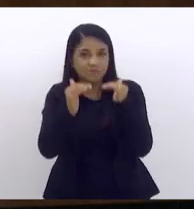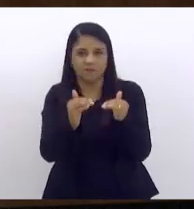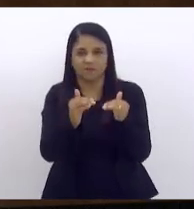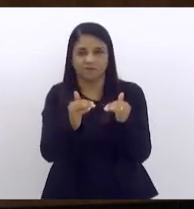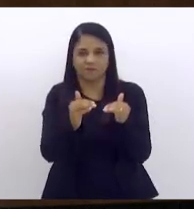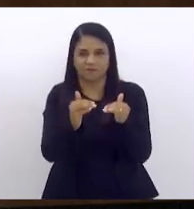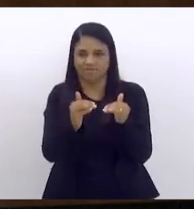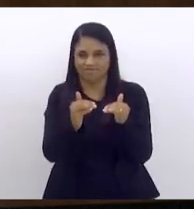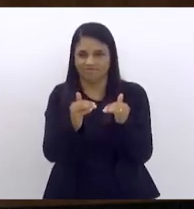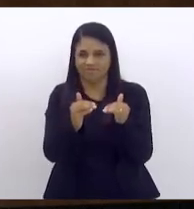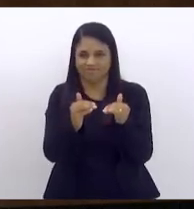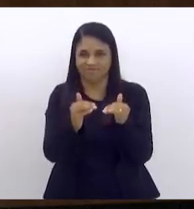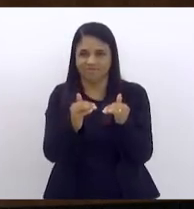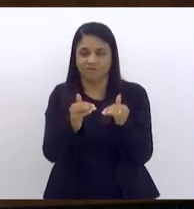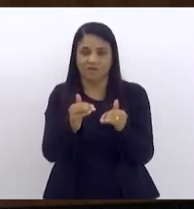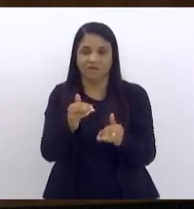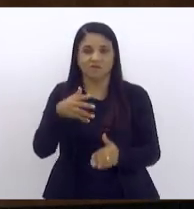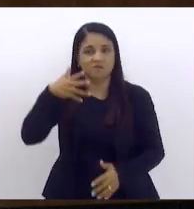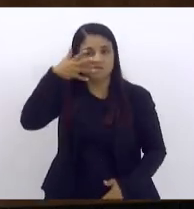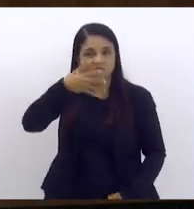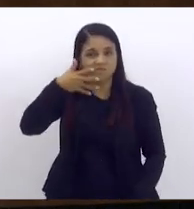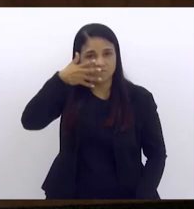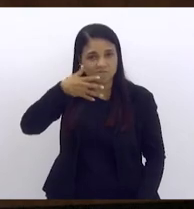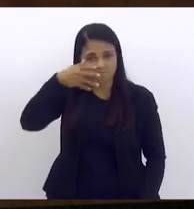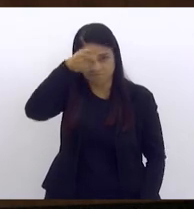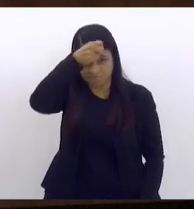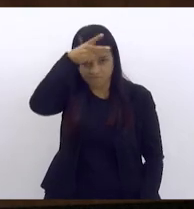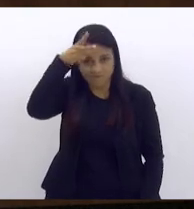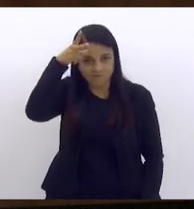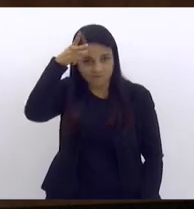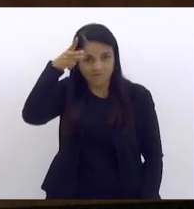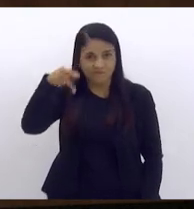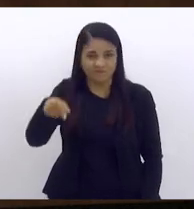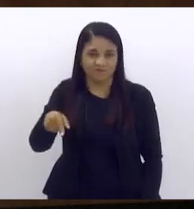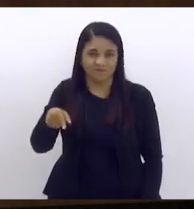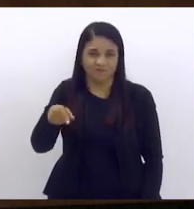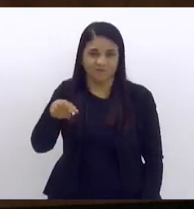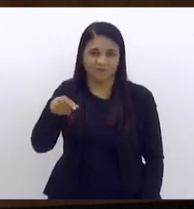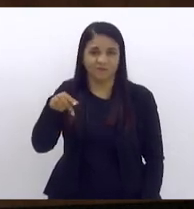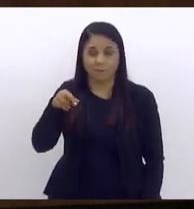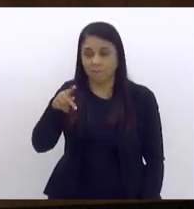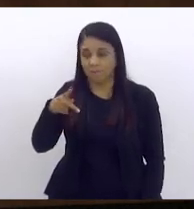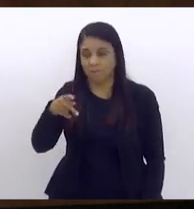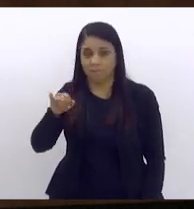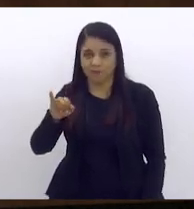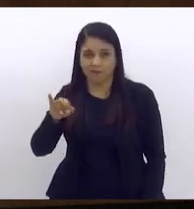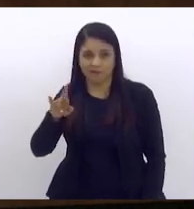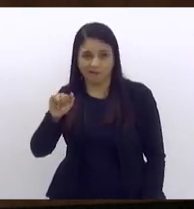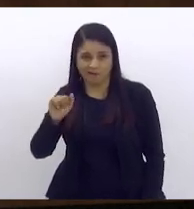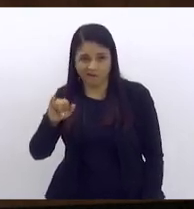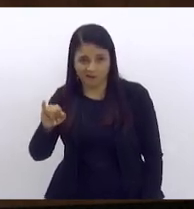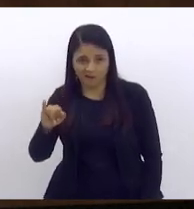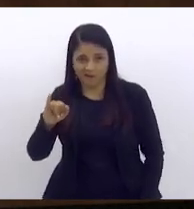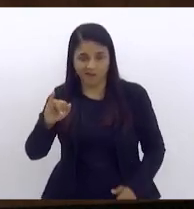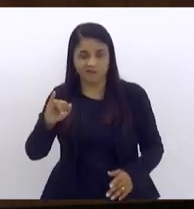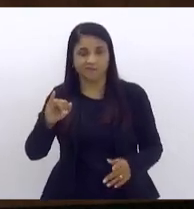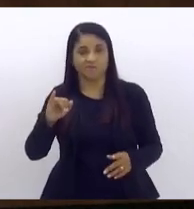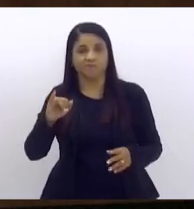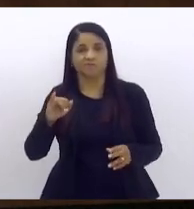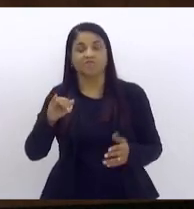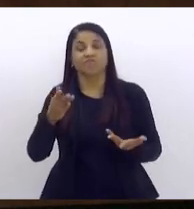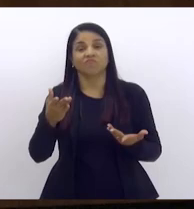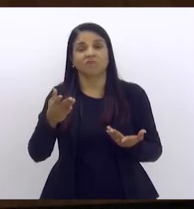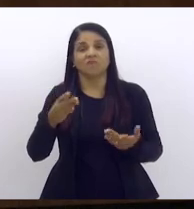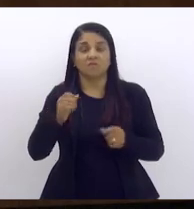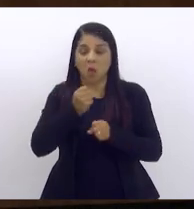grotesca, que o prefeito usou as palavras para direcionar as mulheres, merece o repúdio desse parlamento, bem como